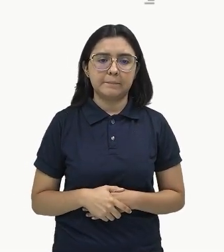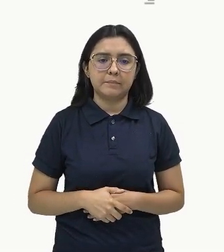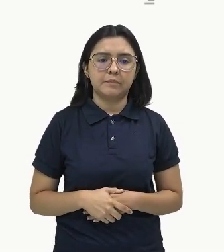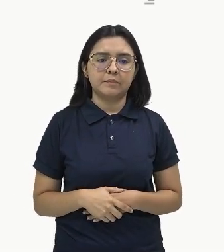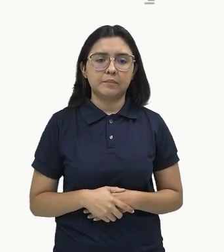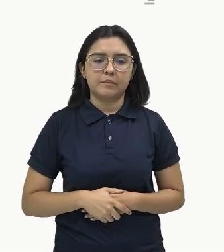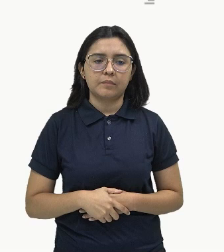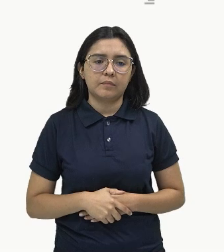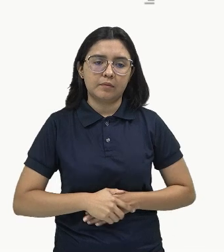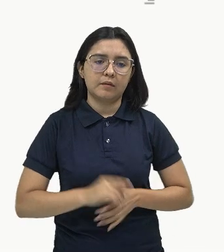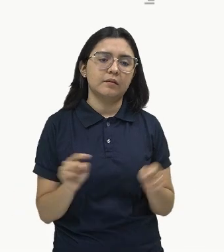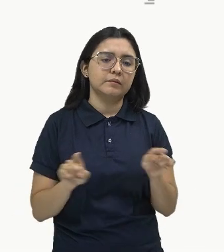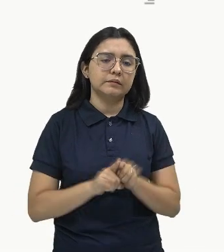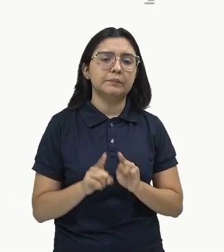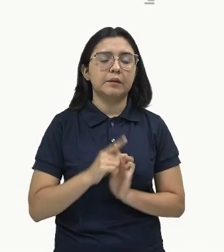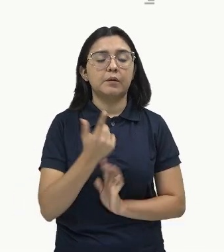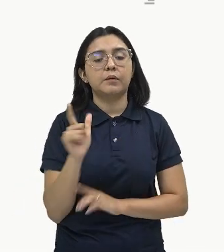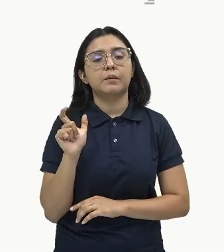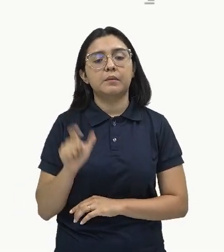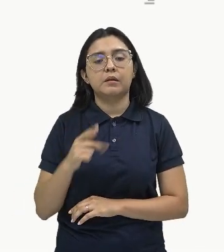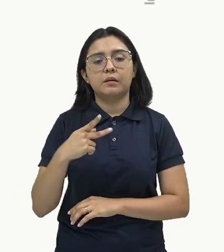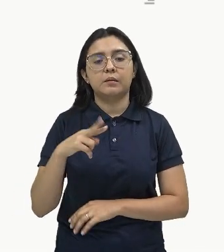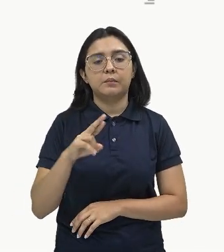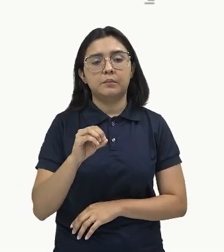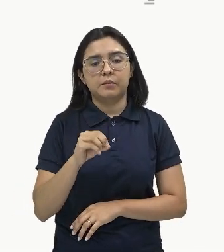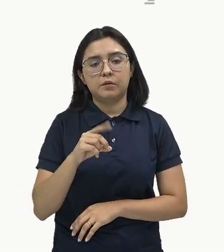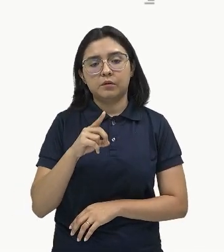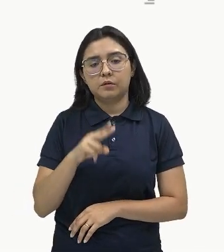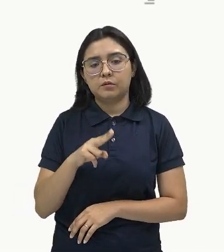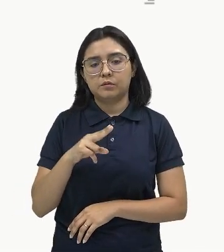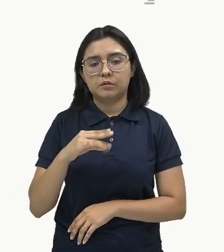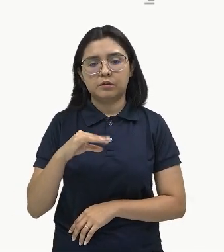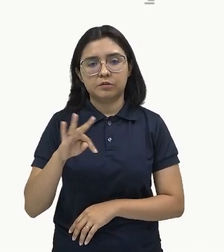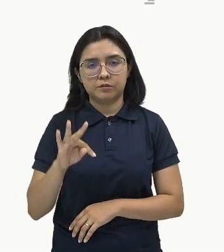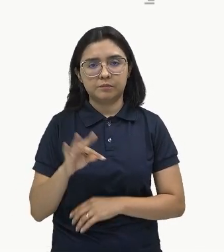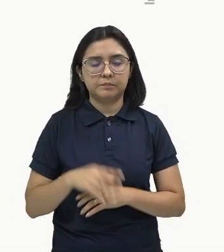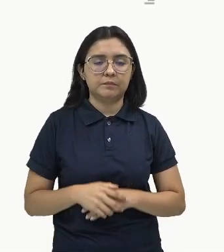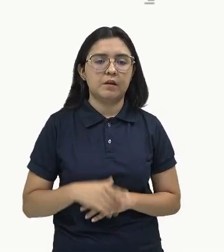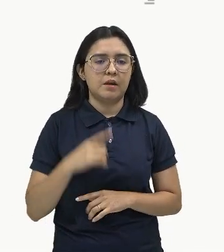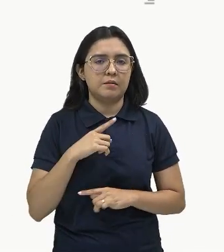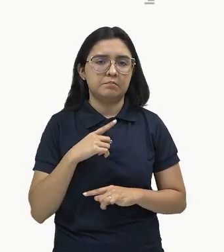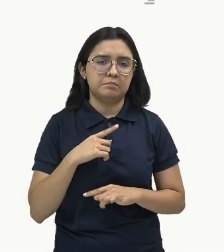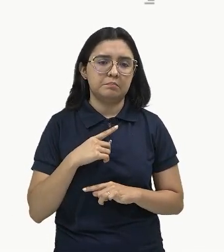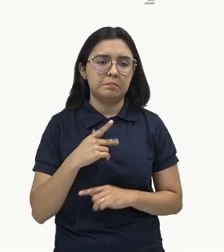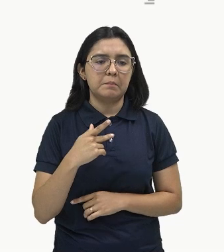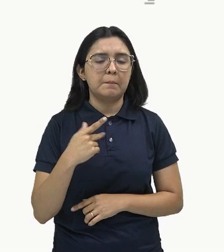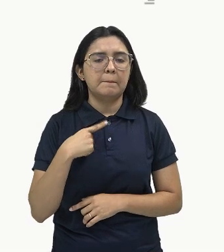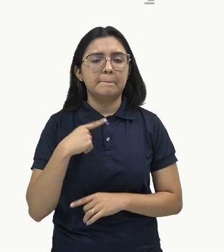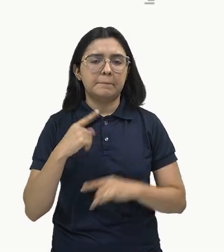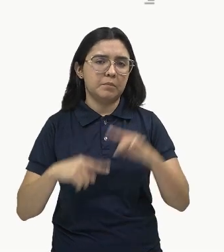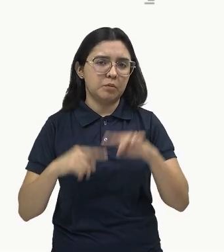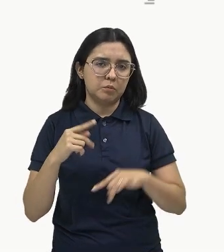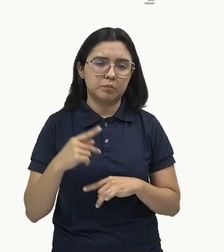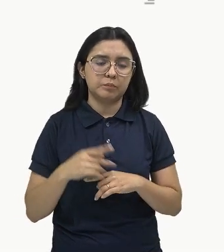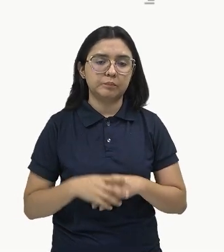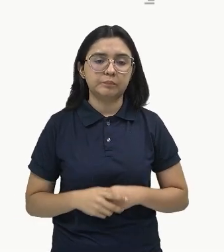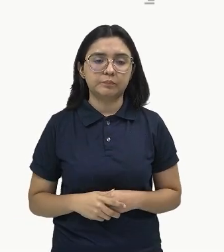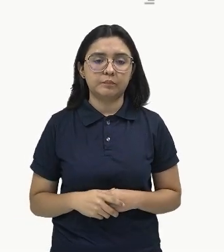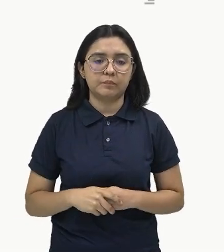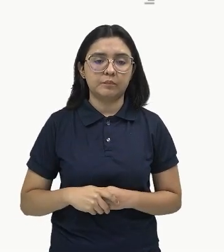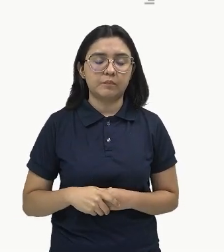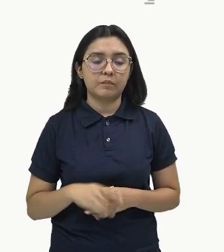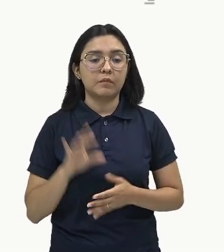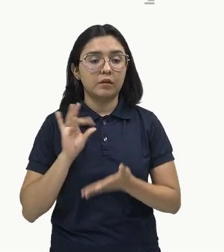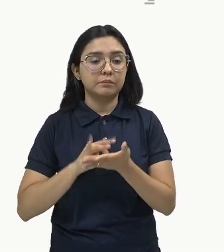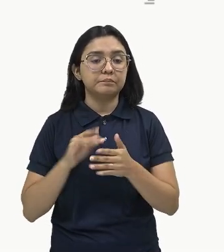Product, o que vocês acham? Posso dizer que é produto? Sim, product. Então, nós vamos